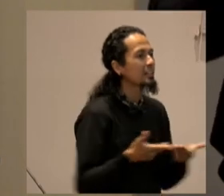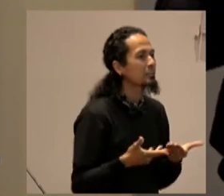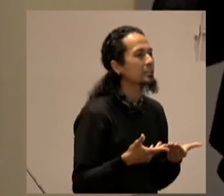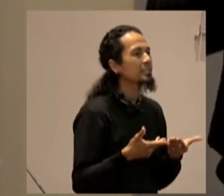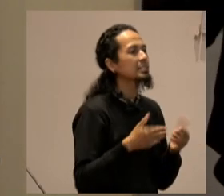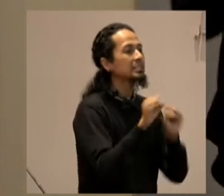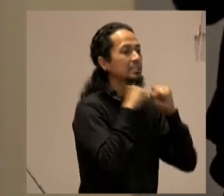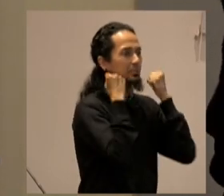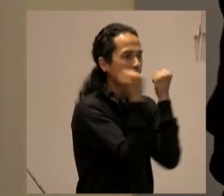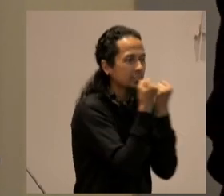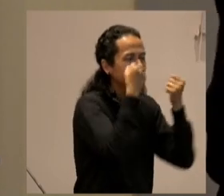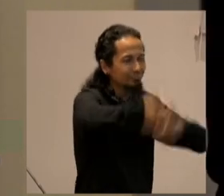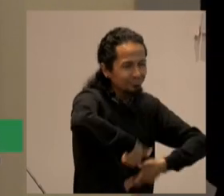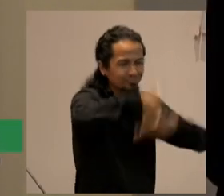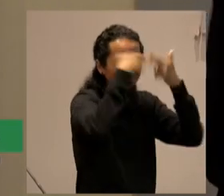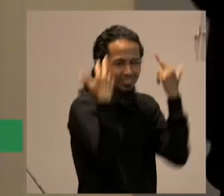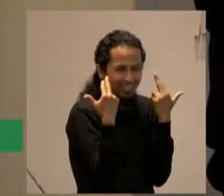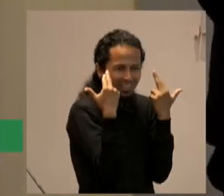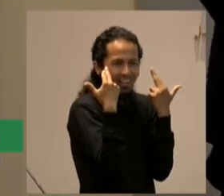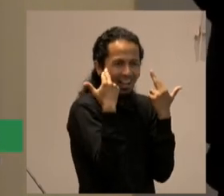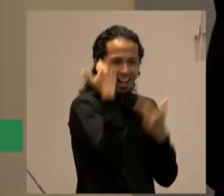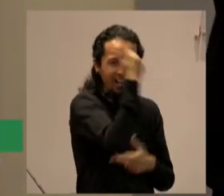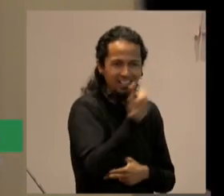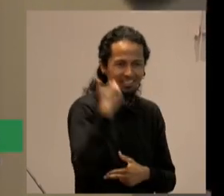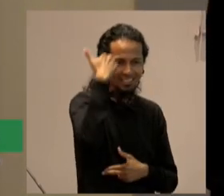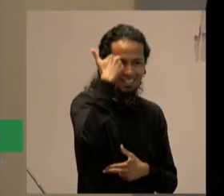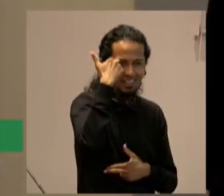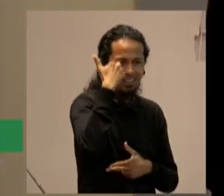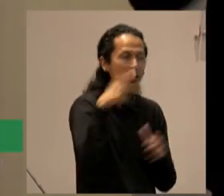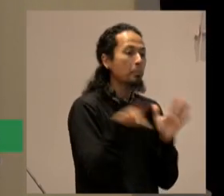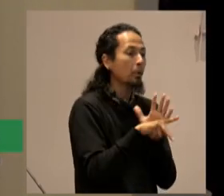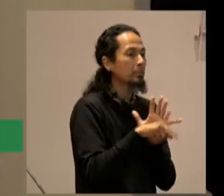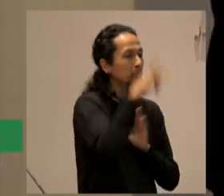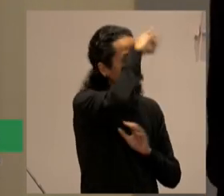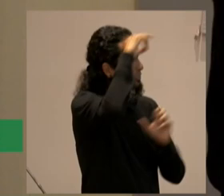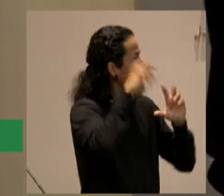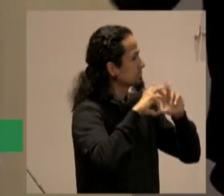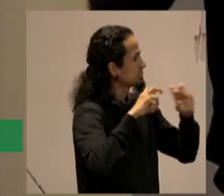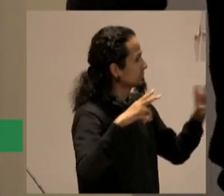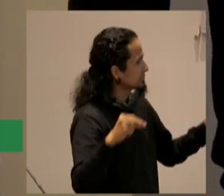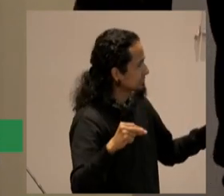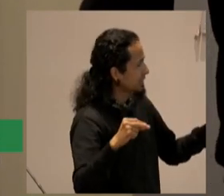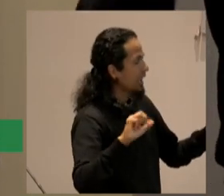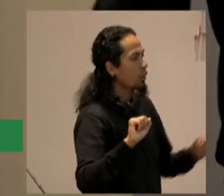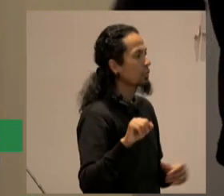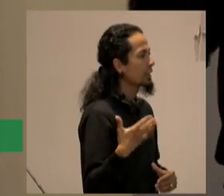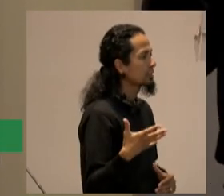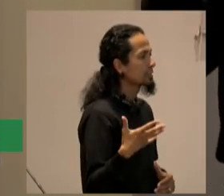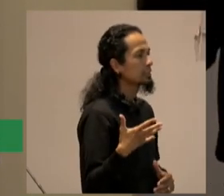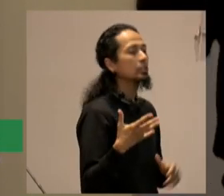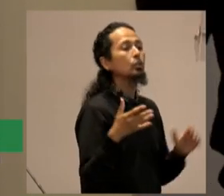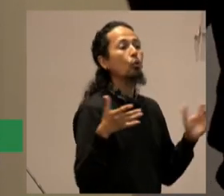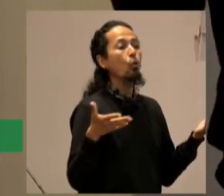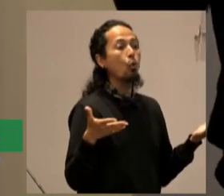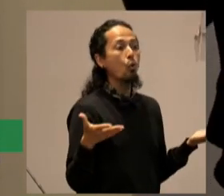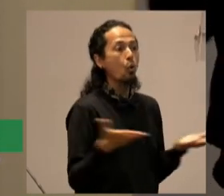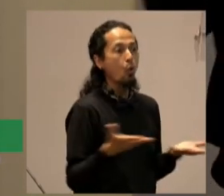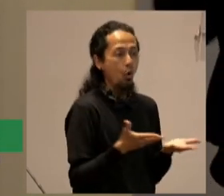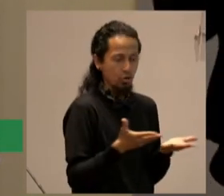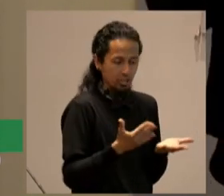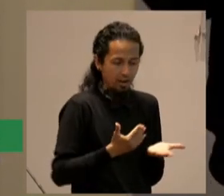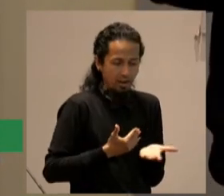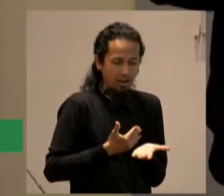Diversidade Étnico-Racial da Rede Municipal de Ensino de Florianópolis, que acontecerá nos dias de hoje e